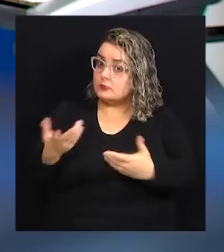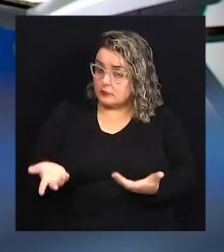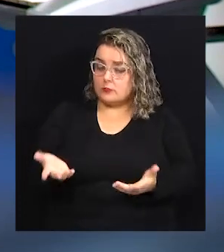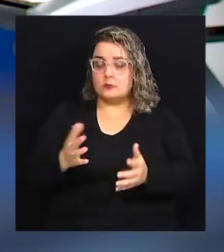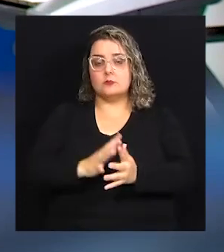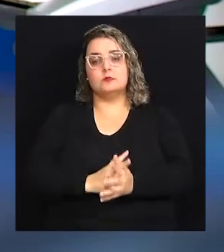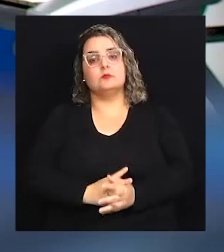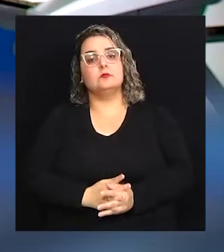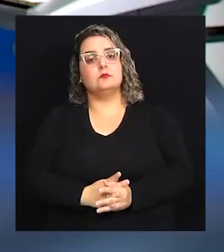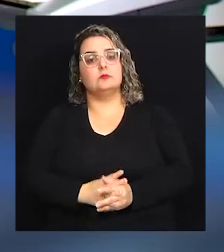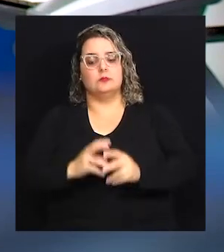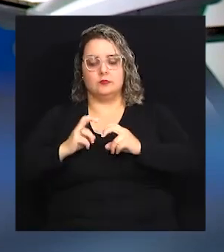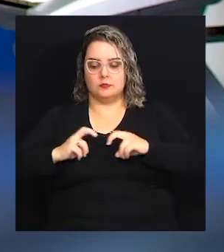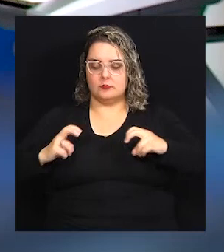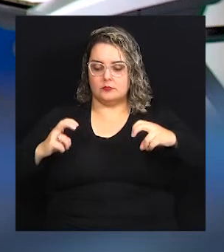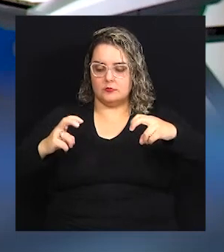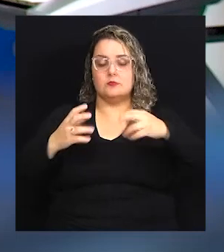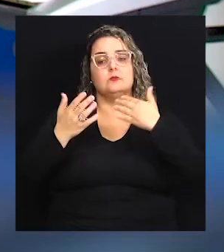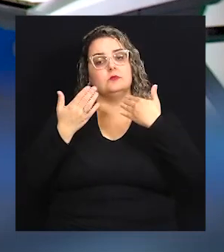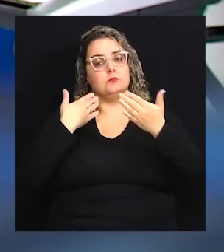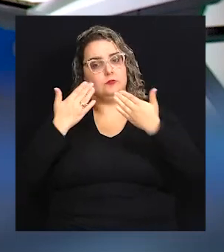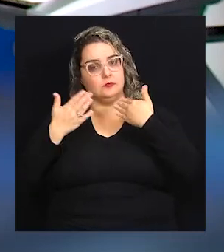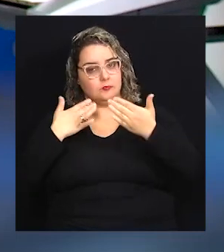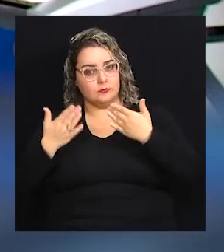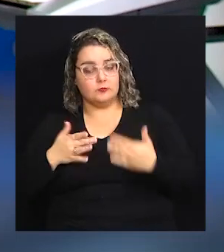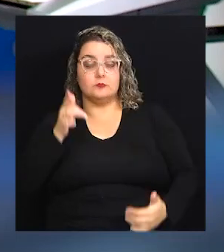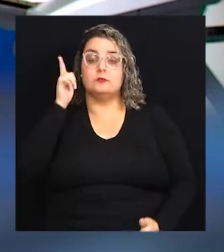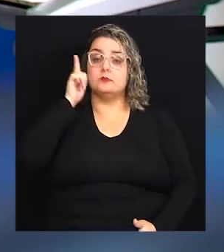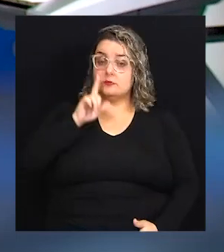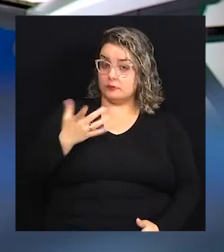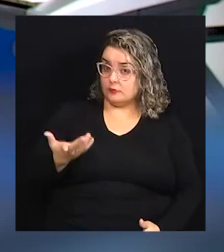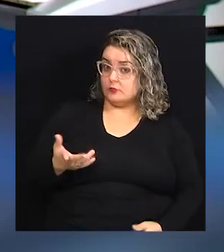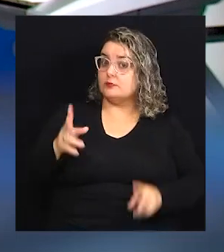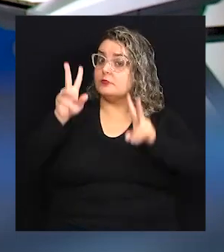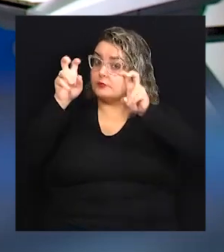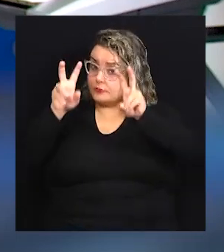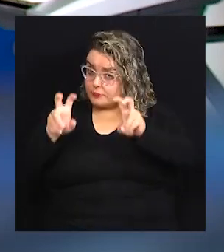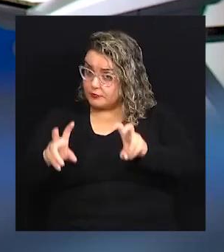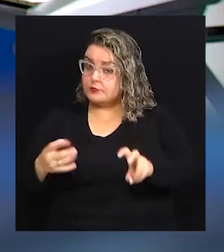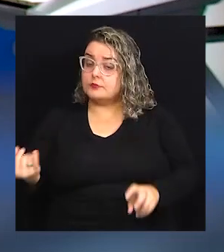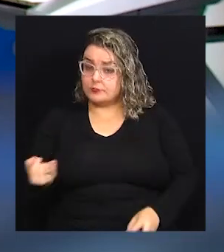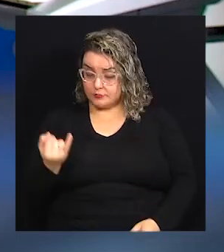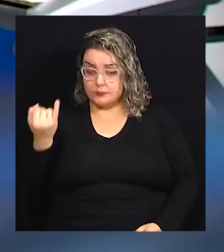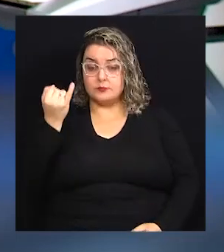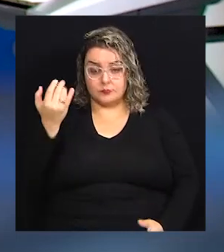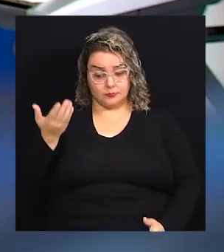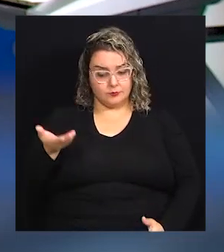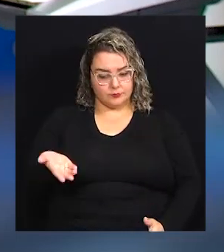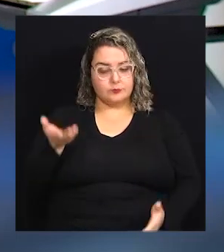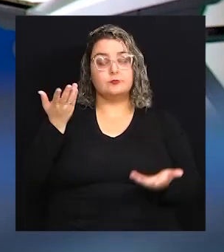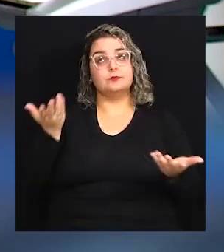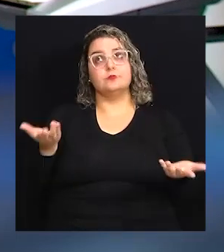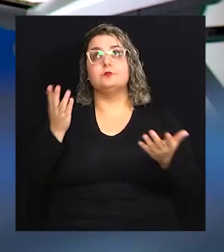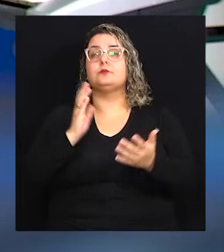país. Então, através de rodas de conversa, nós conseguimos abordar alguns temas com eles.